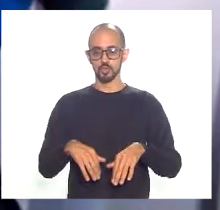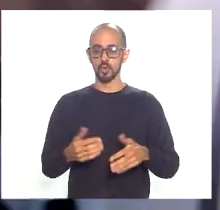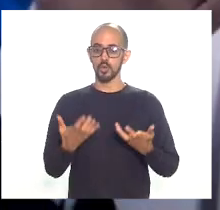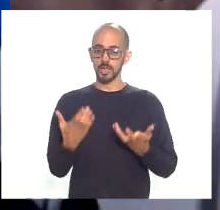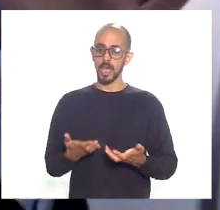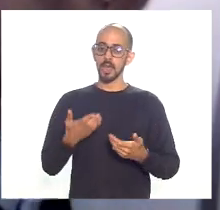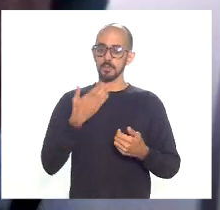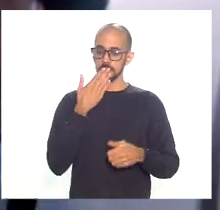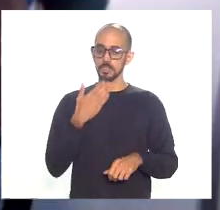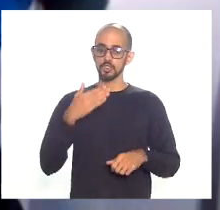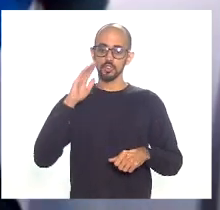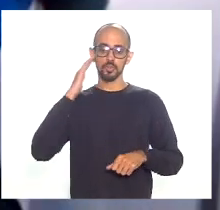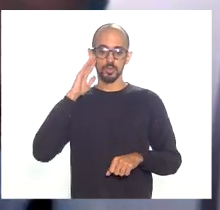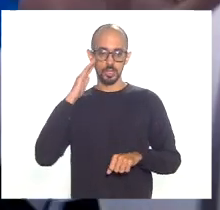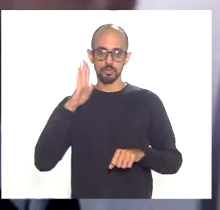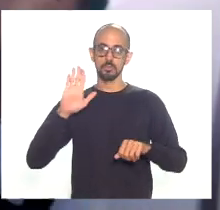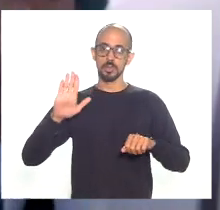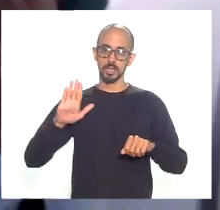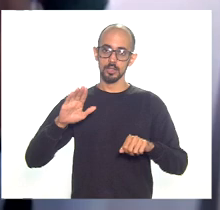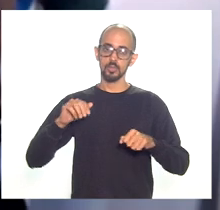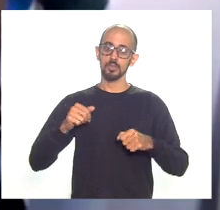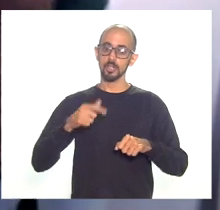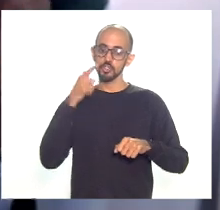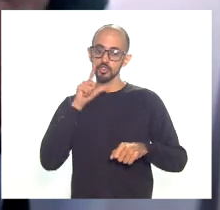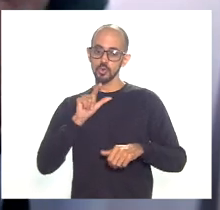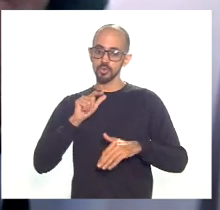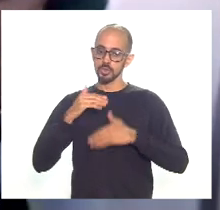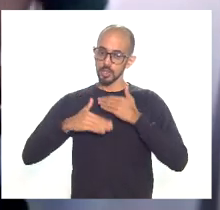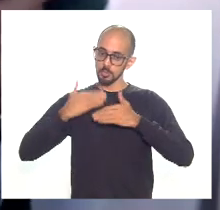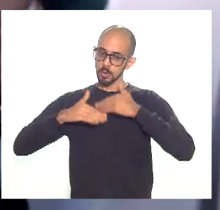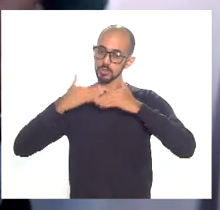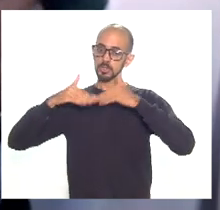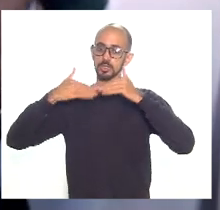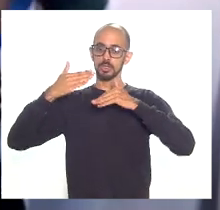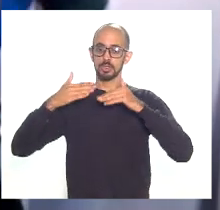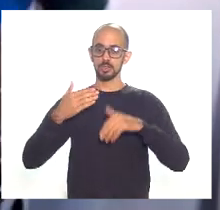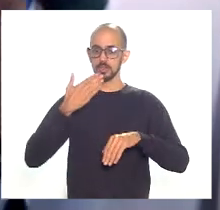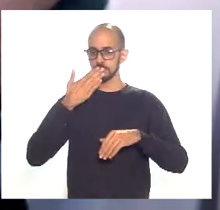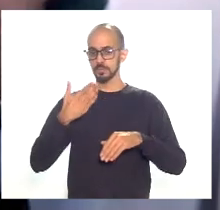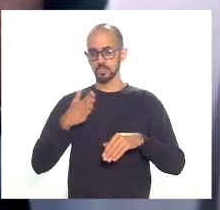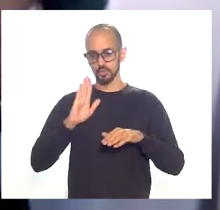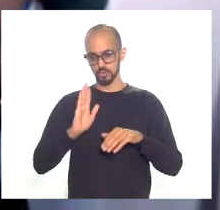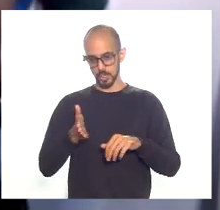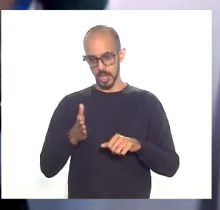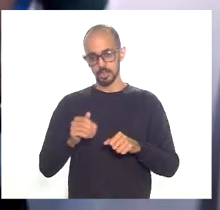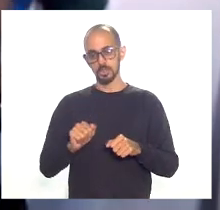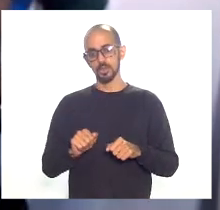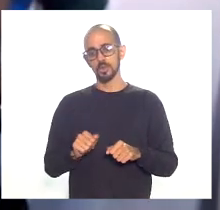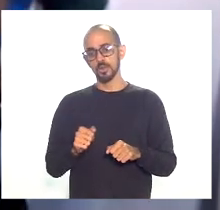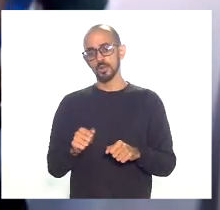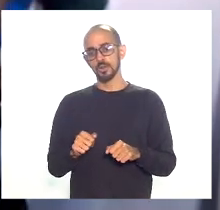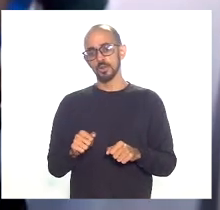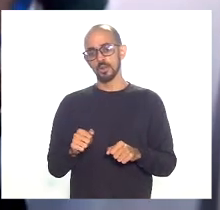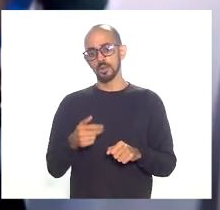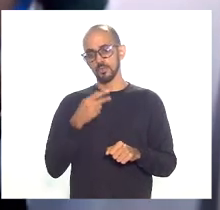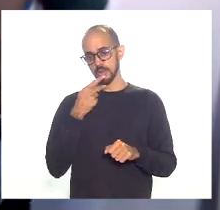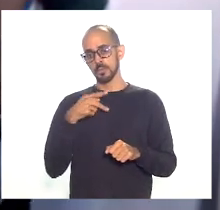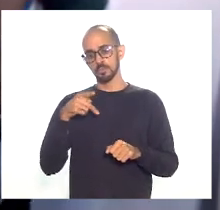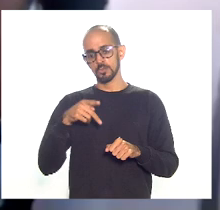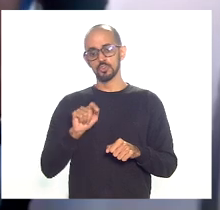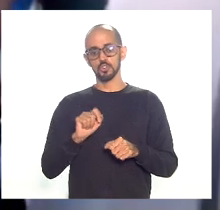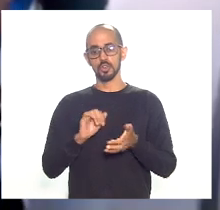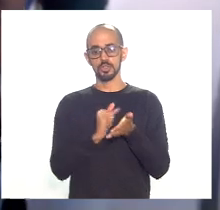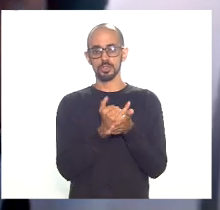gente fez uma lista nova para a gente poder seguir e fez esse pedido. Aí eu queria te pedir a gentileza para o senhor se inscreva no expediente